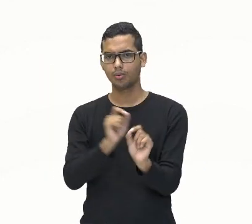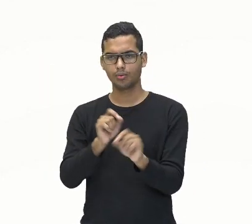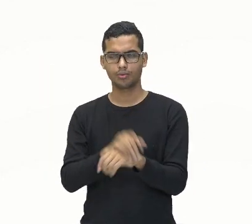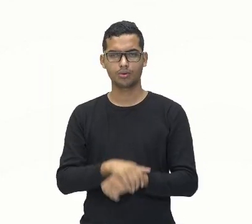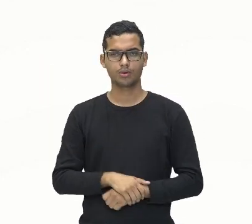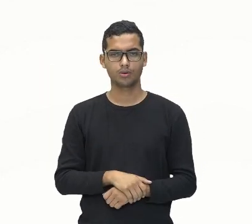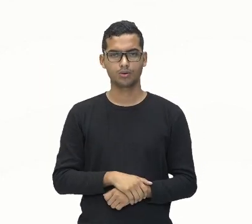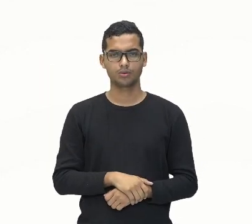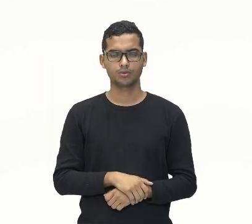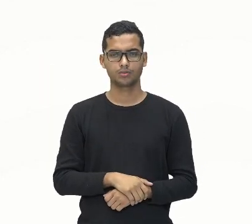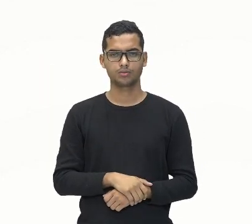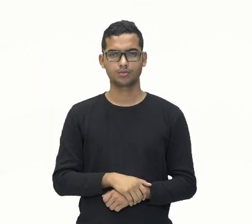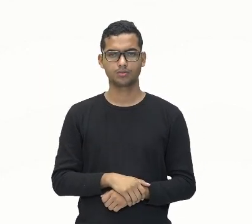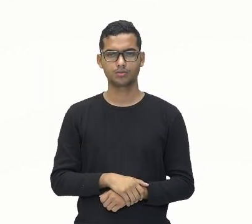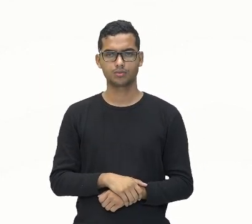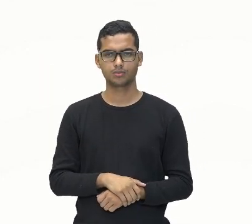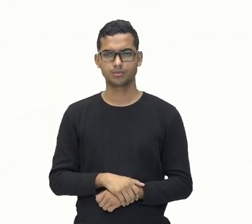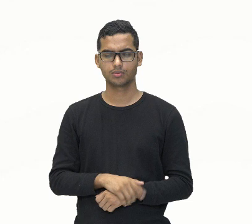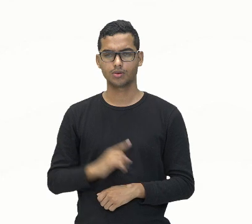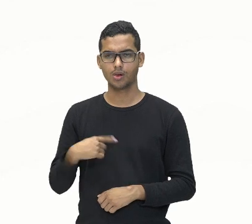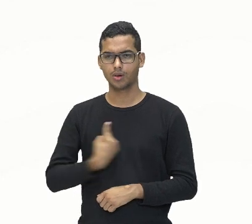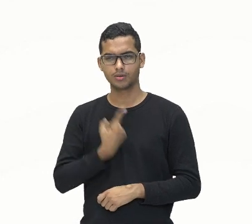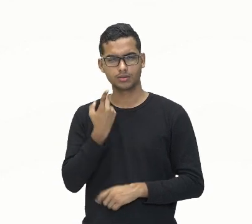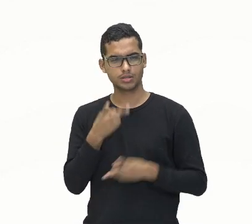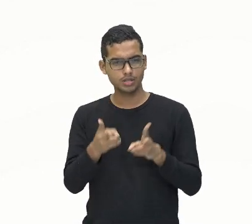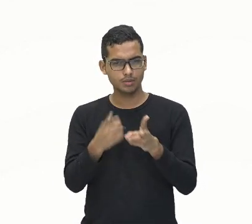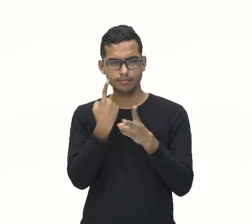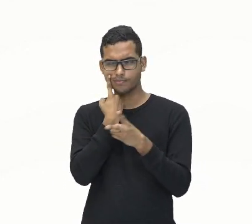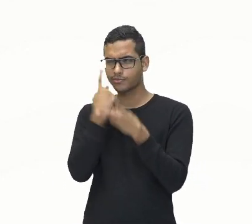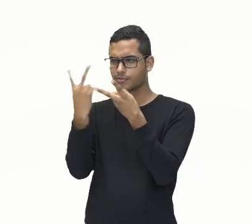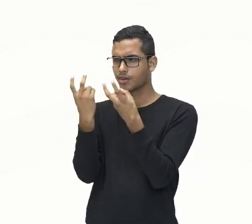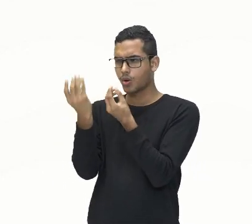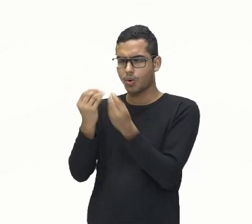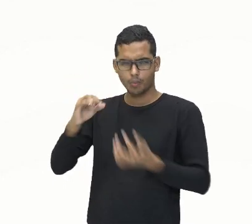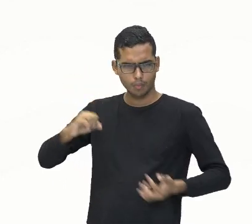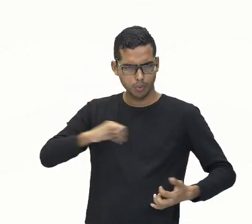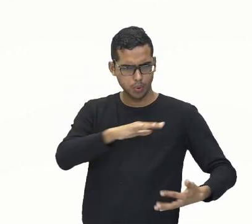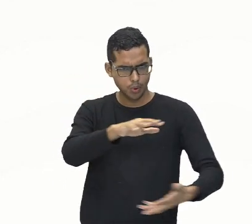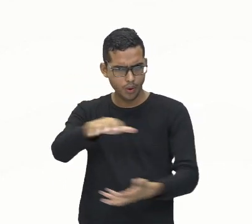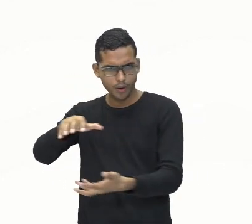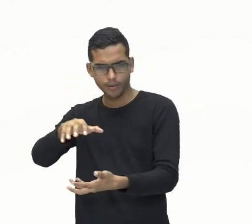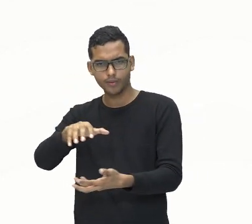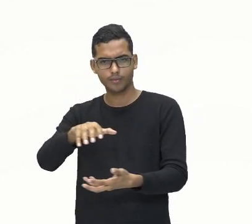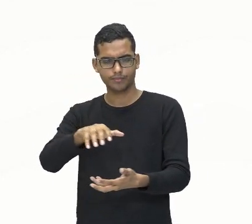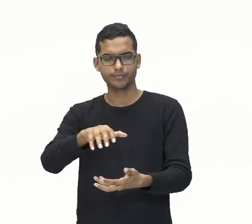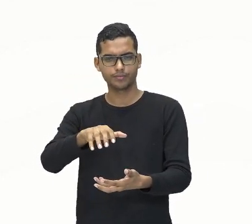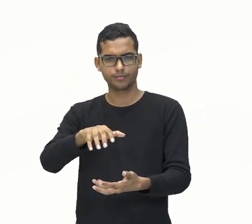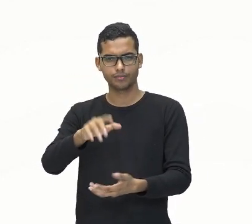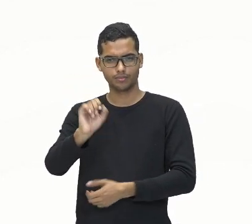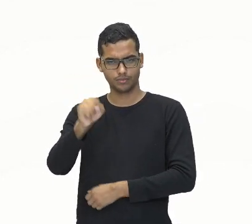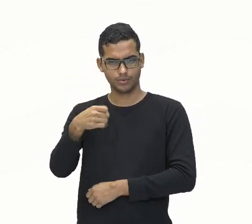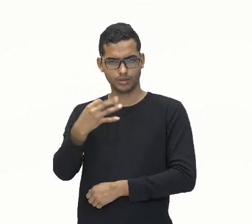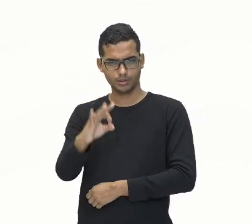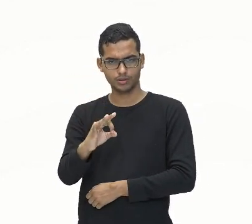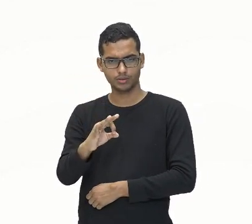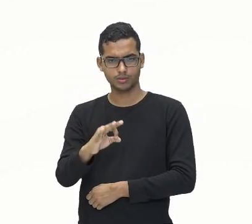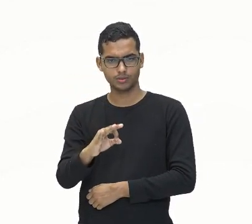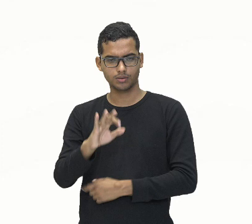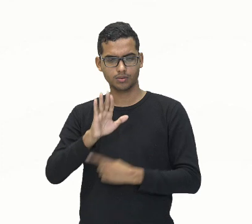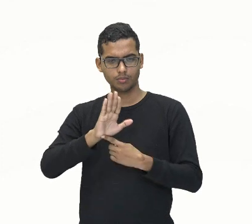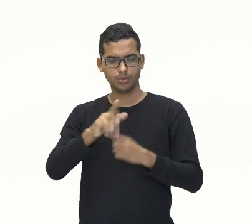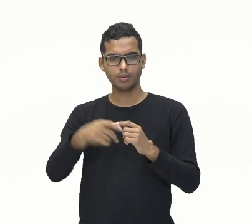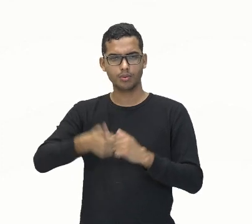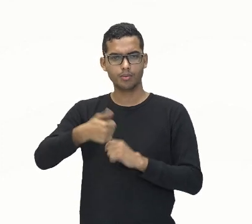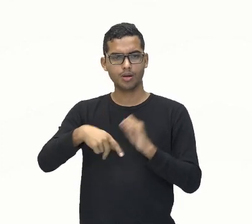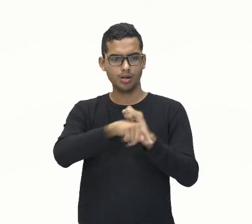como a gente costumeiramente vê o planisfério. Geralmente, o planisfério aparece com essa região